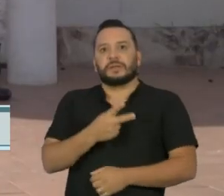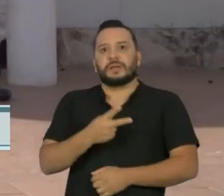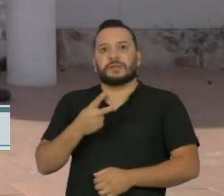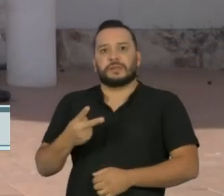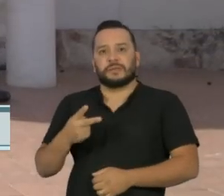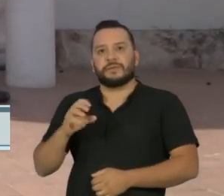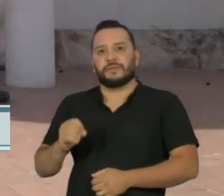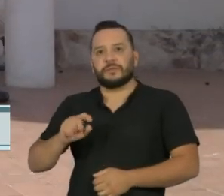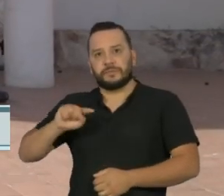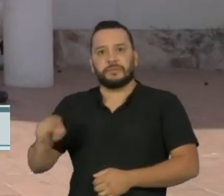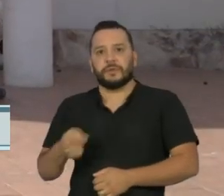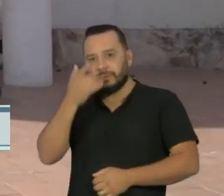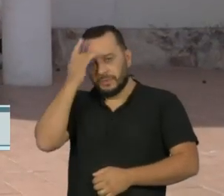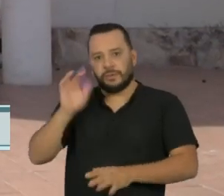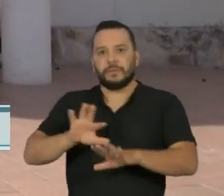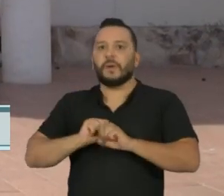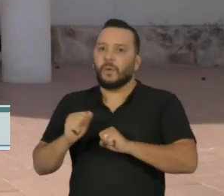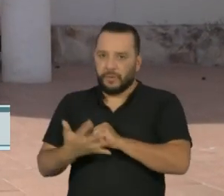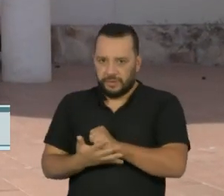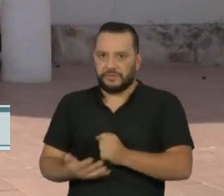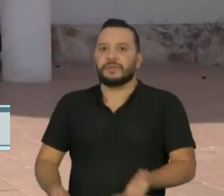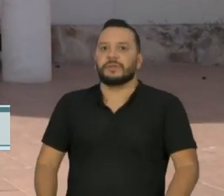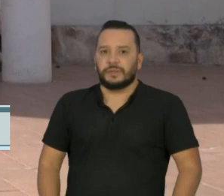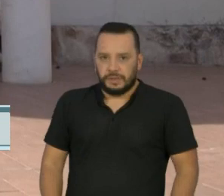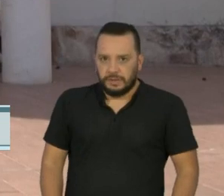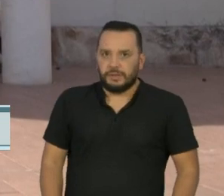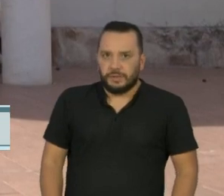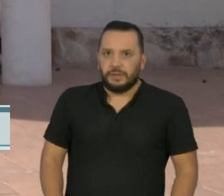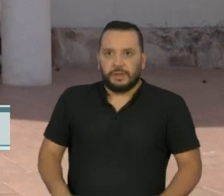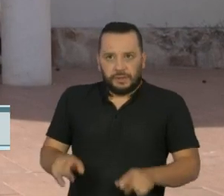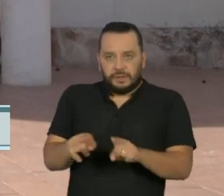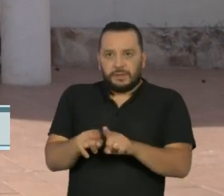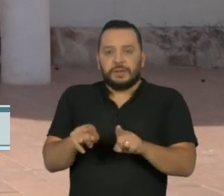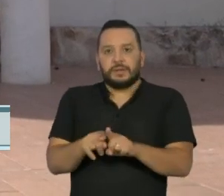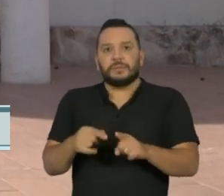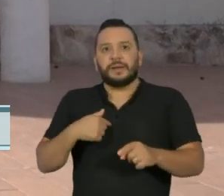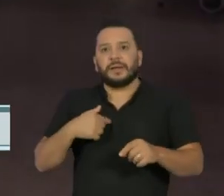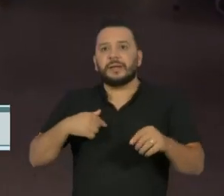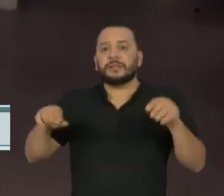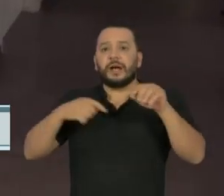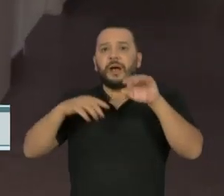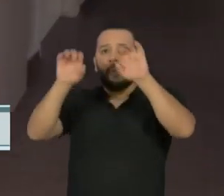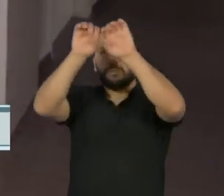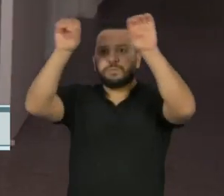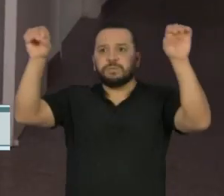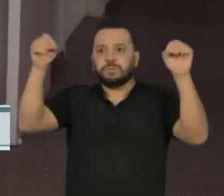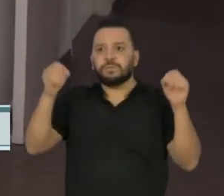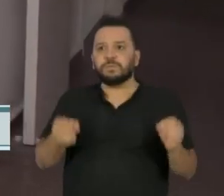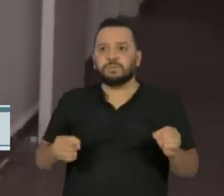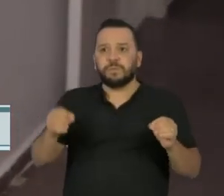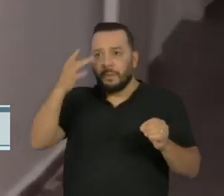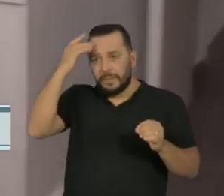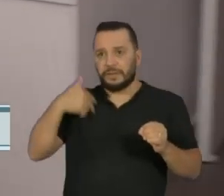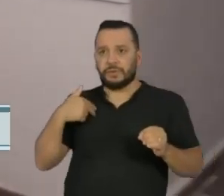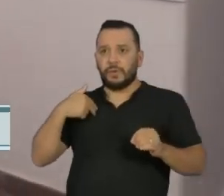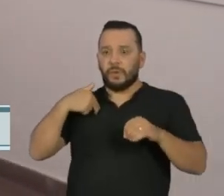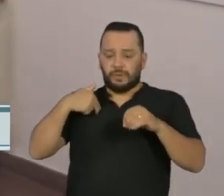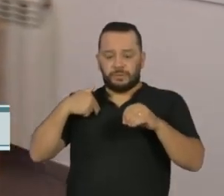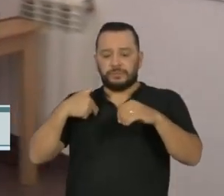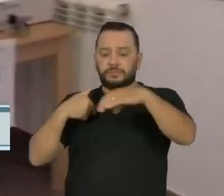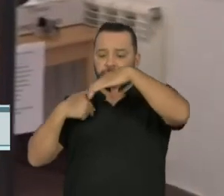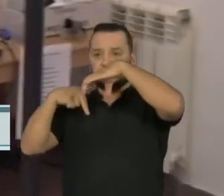220 mil pessoas infectadas. E a estação portátil foi projetada para permitir que profissionais de